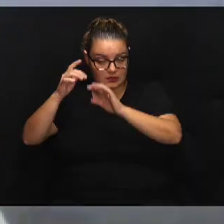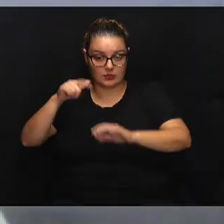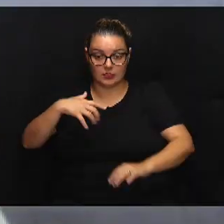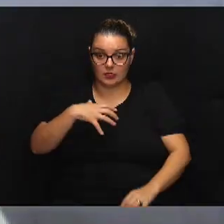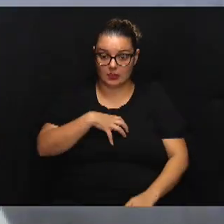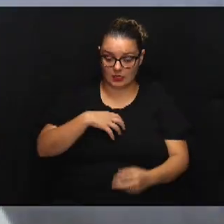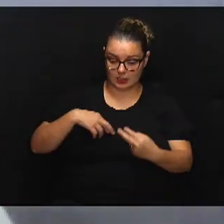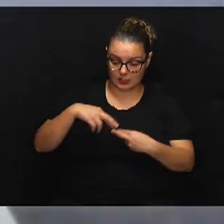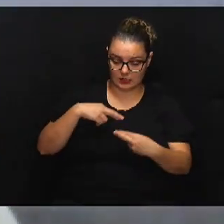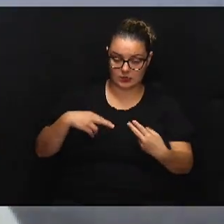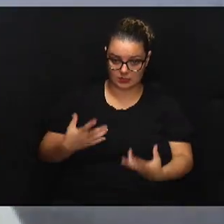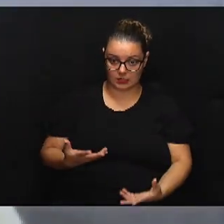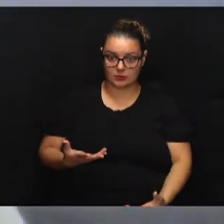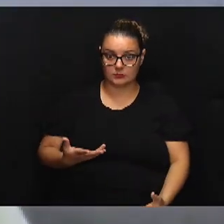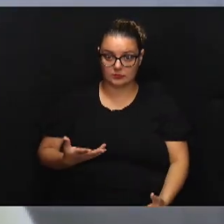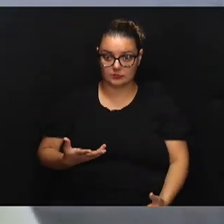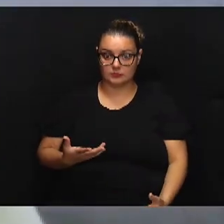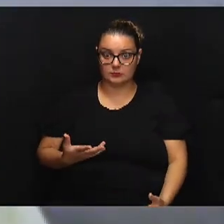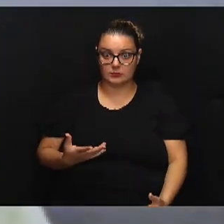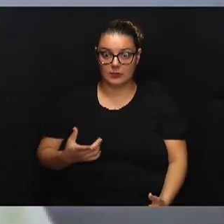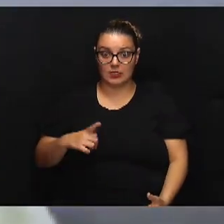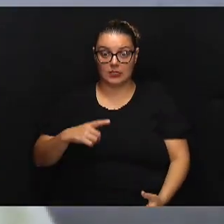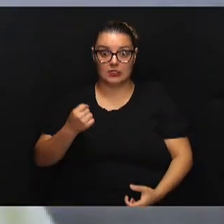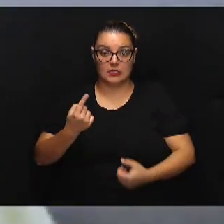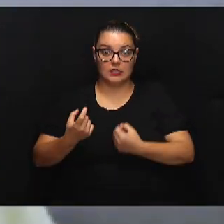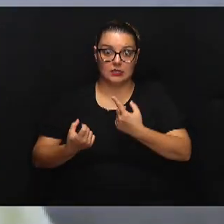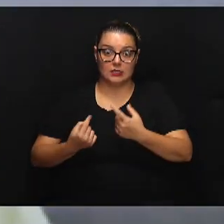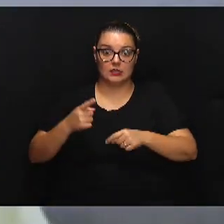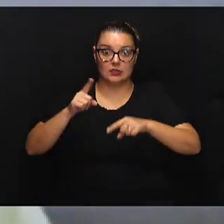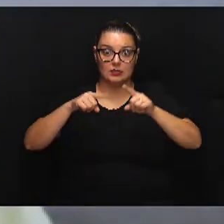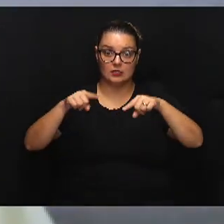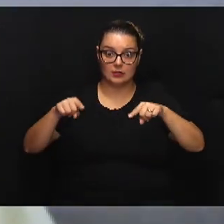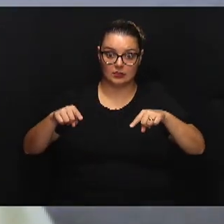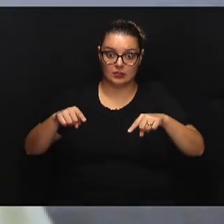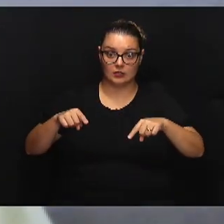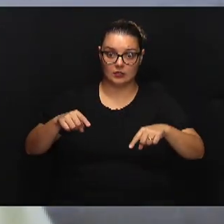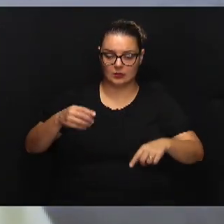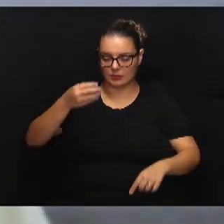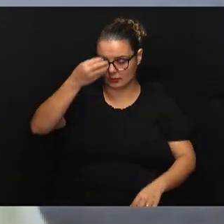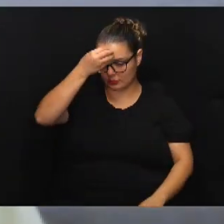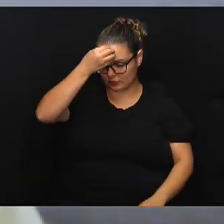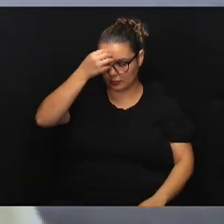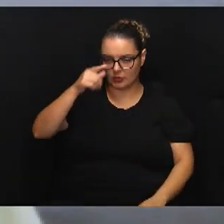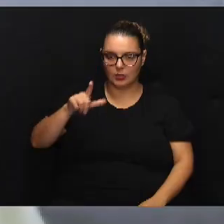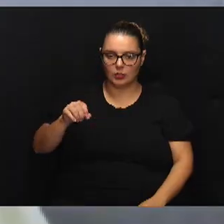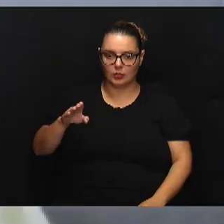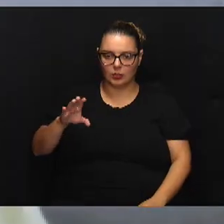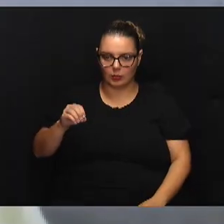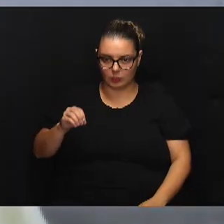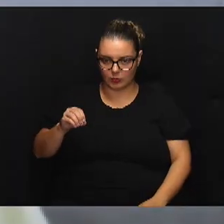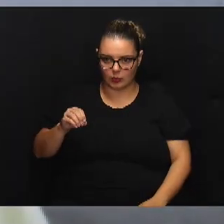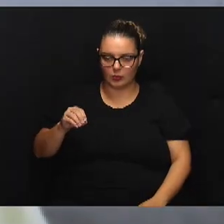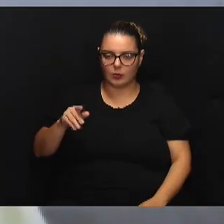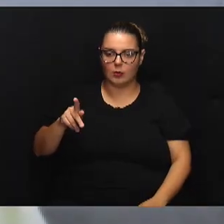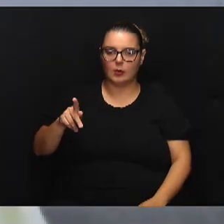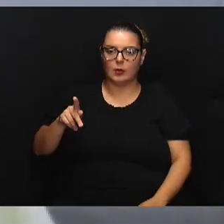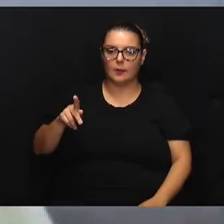emocional, que tem algumas alterações no lobo pré-frontal, que é